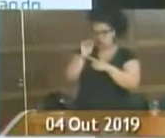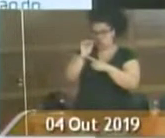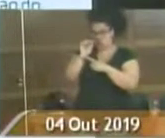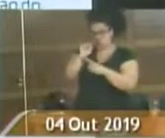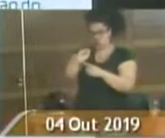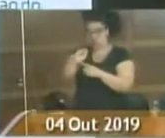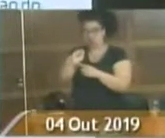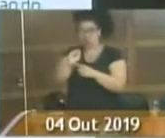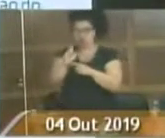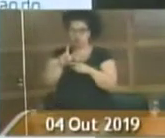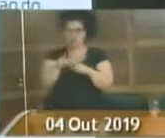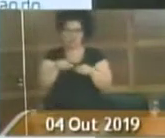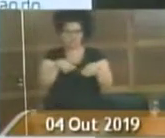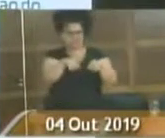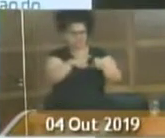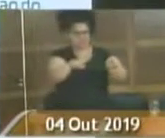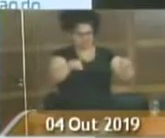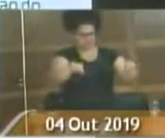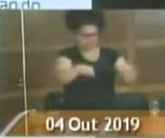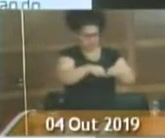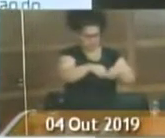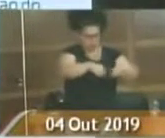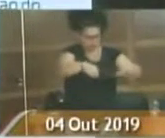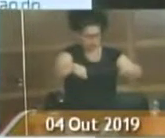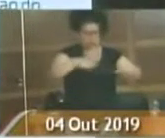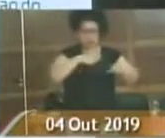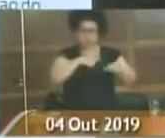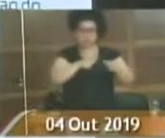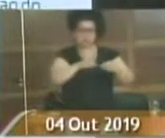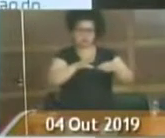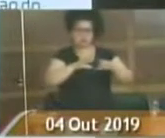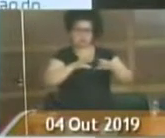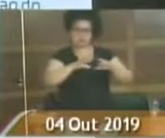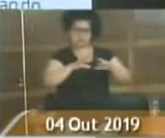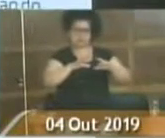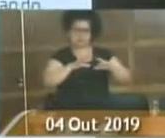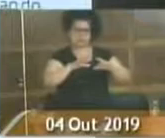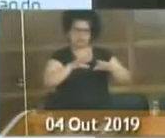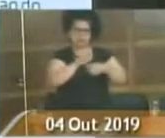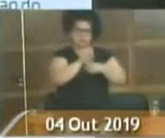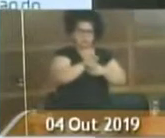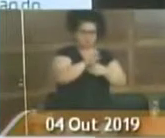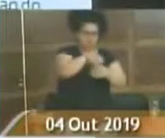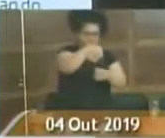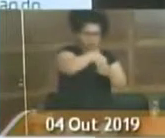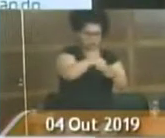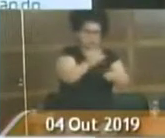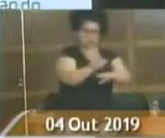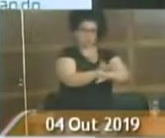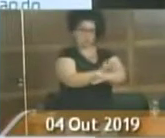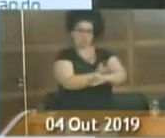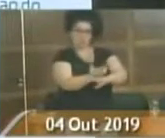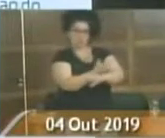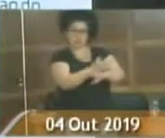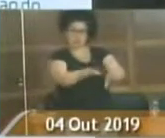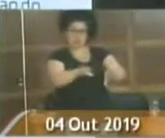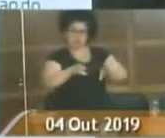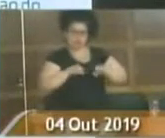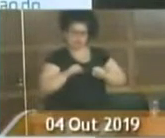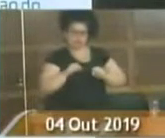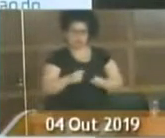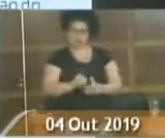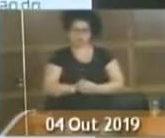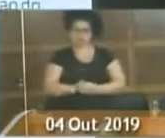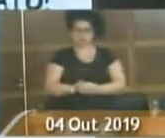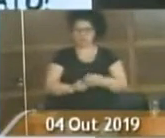em solos contaminados, tá? Em jardins. E é assim que os animaizinhos se contaminam. Pode passar.